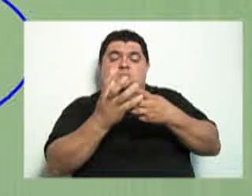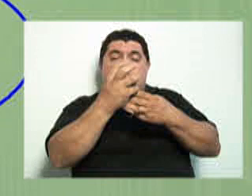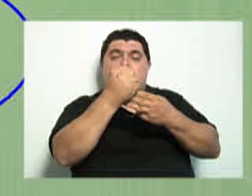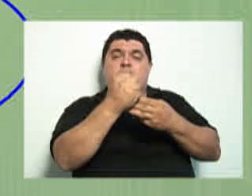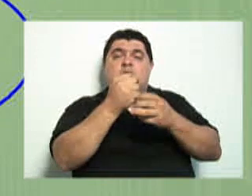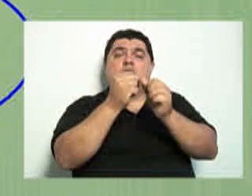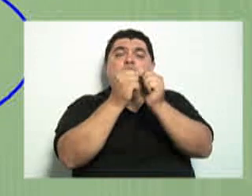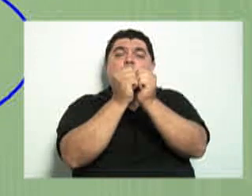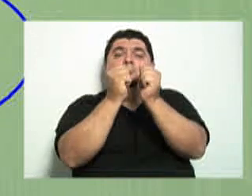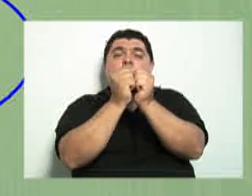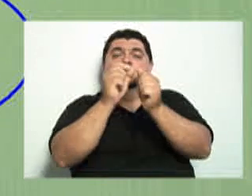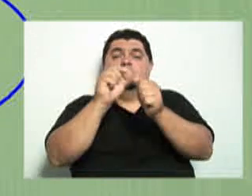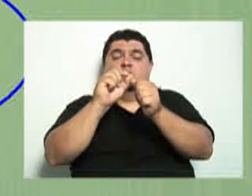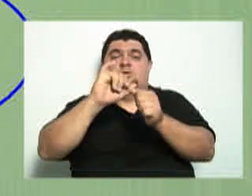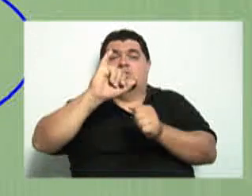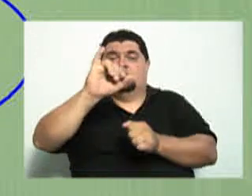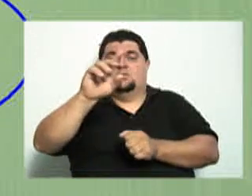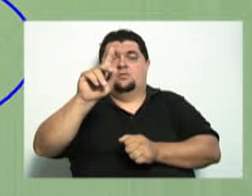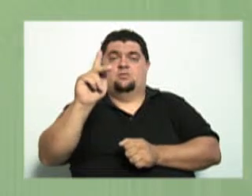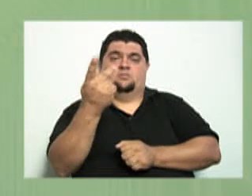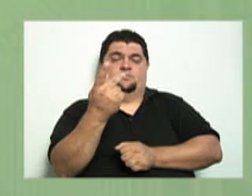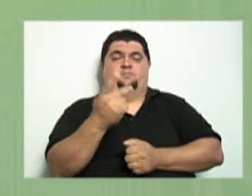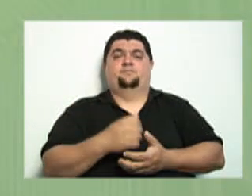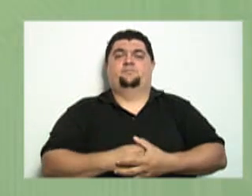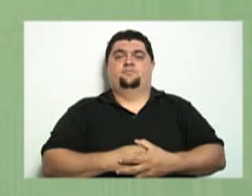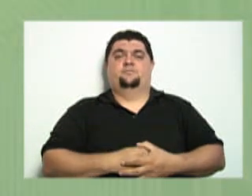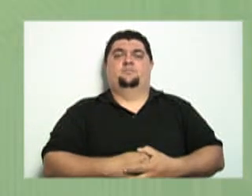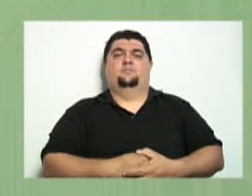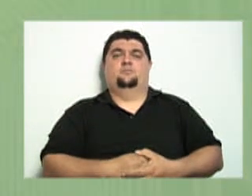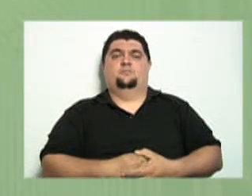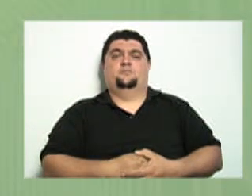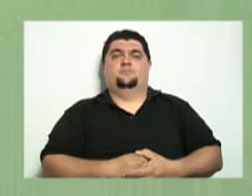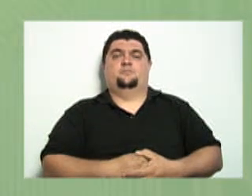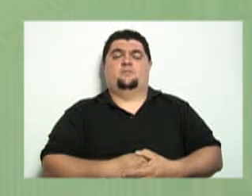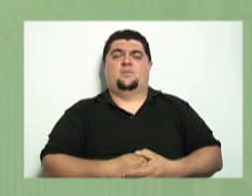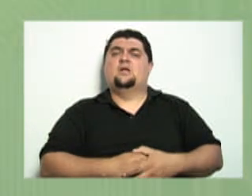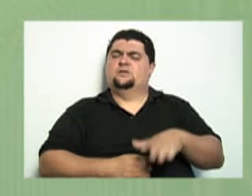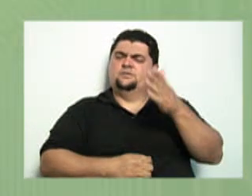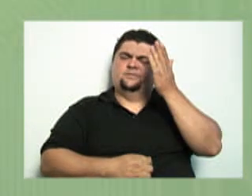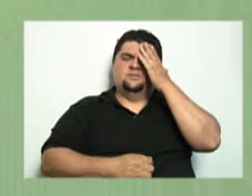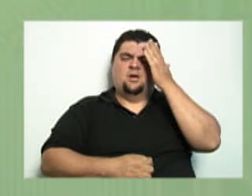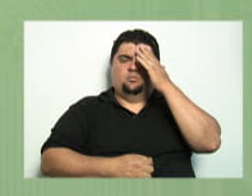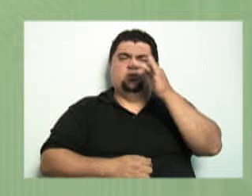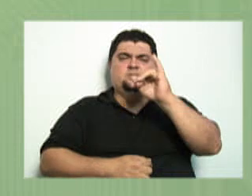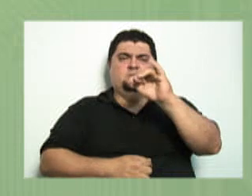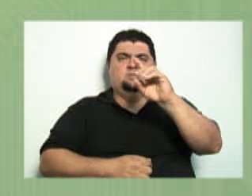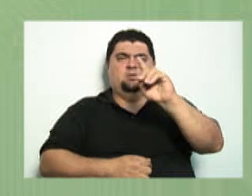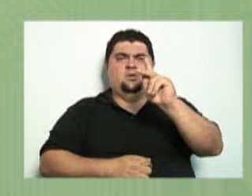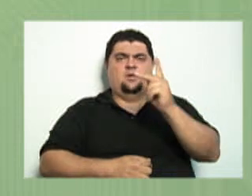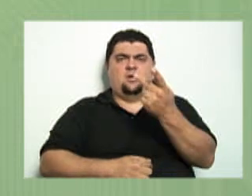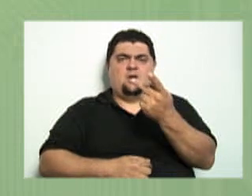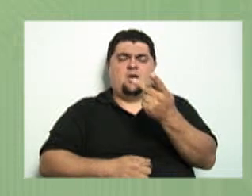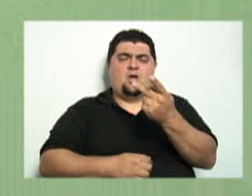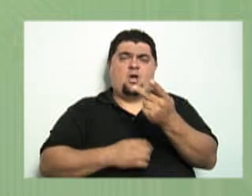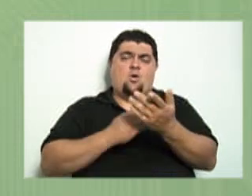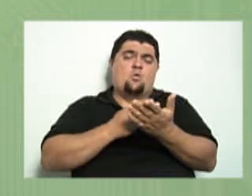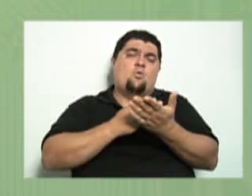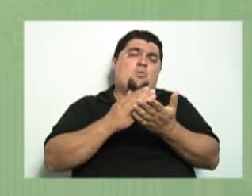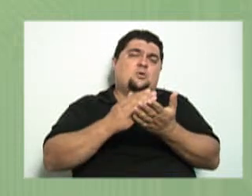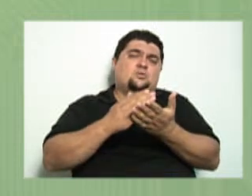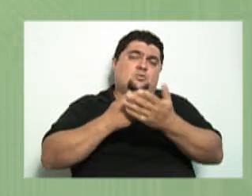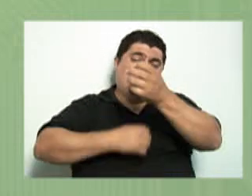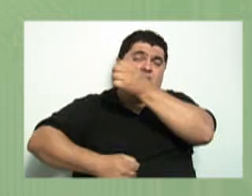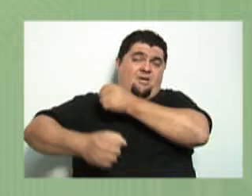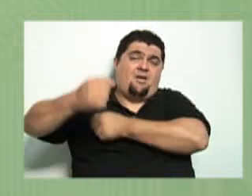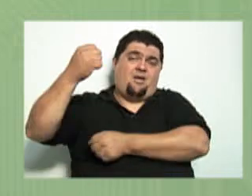juntos formarem um índice que é o IDH. A gente sabe que o IDH, ele data de